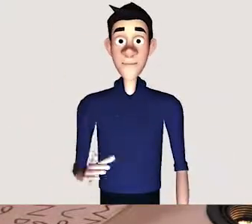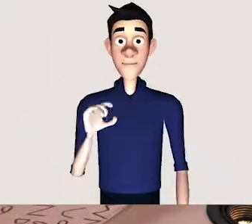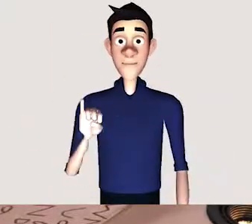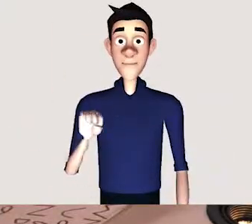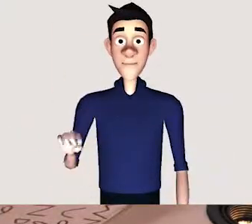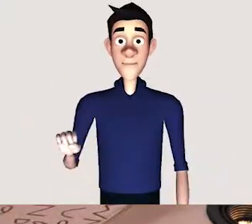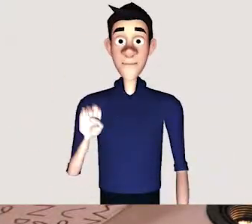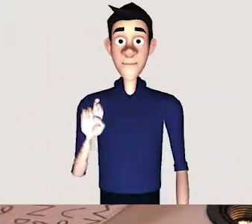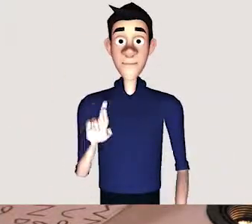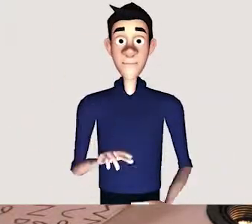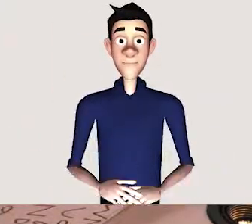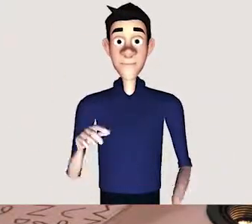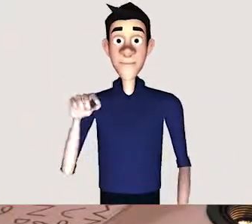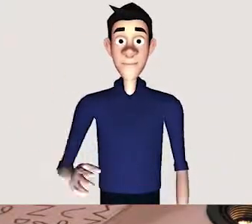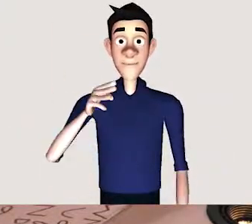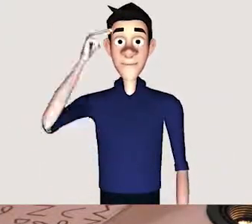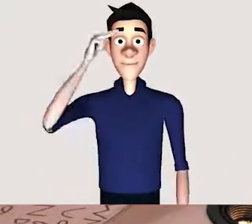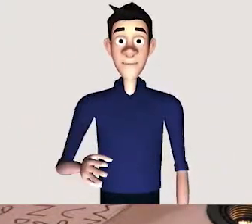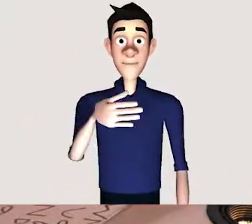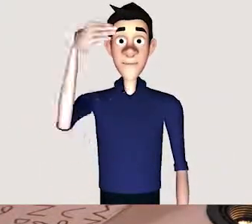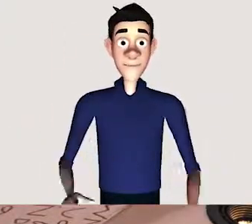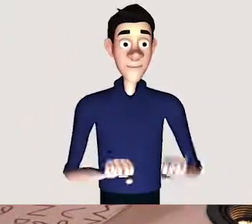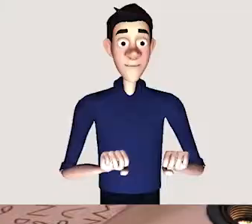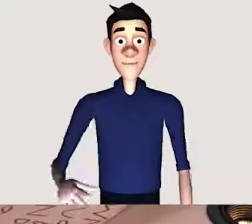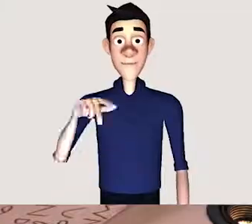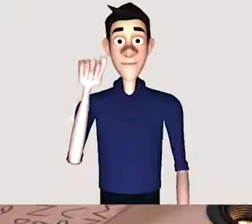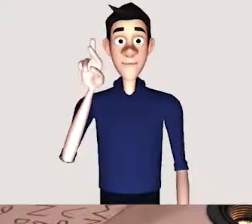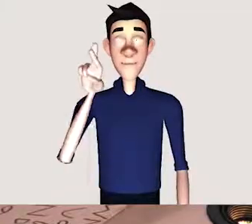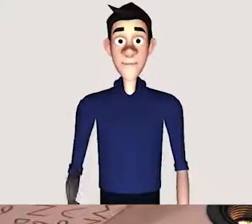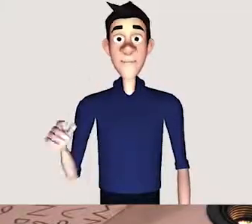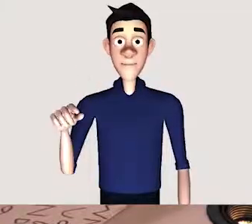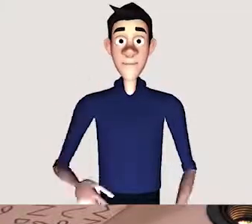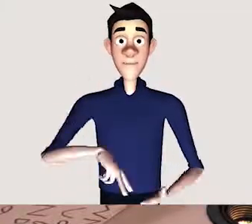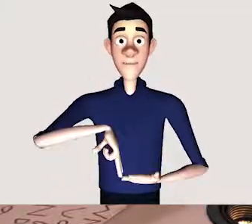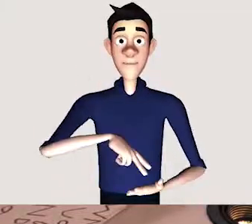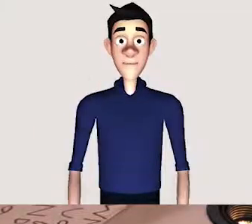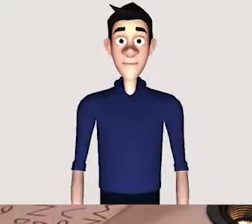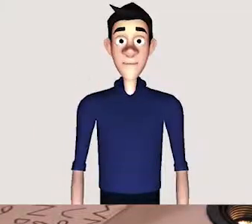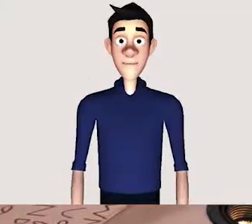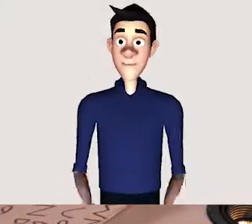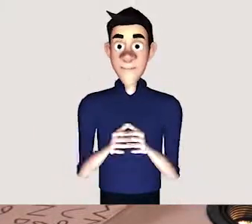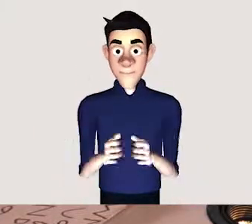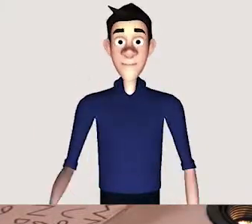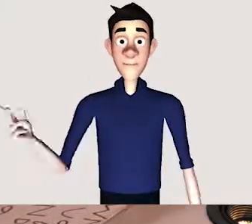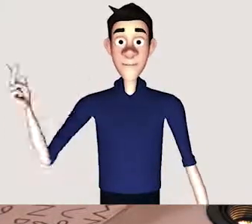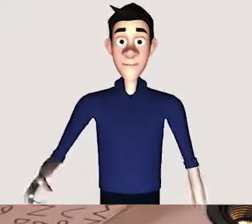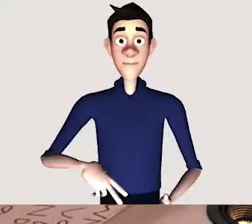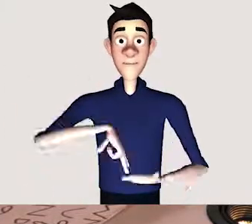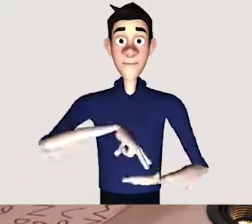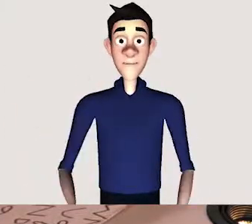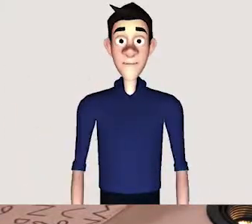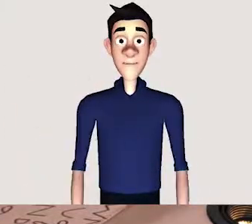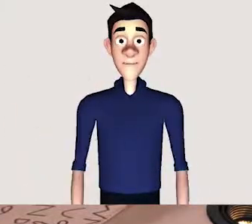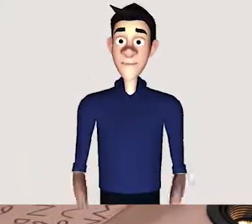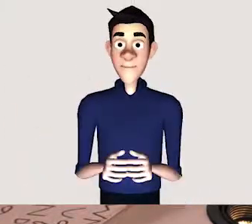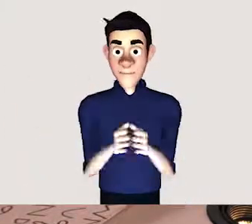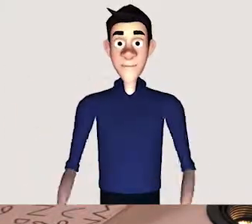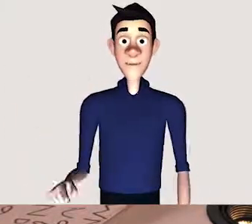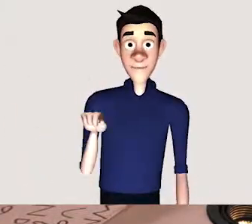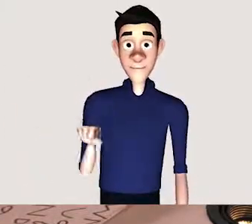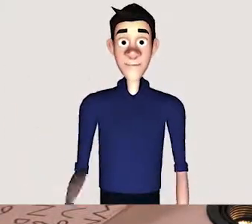que dançam juntos. Eles dançam juntos. E aí a pergunta fica ainda mais